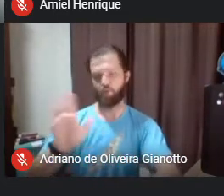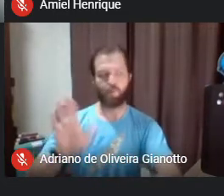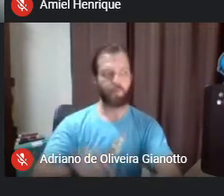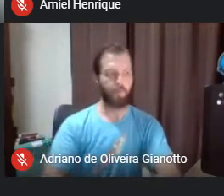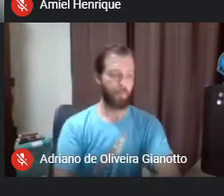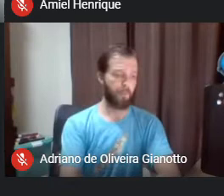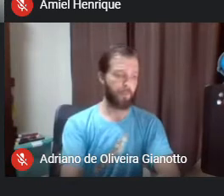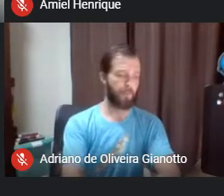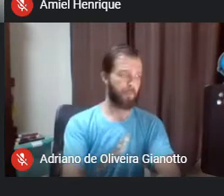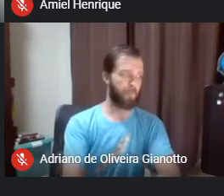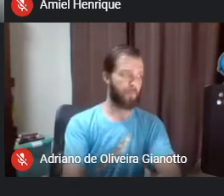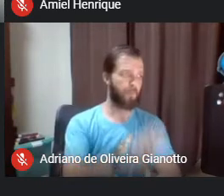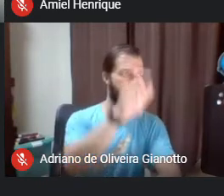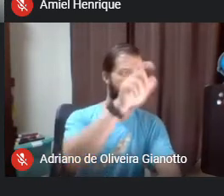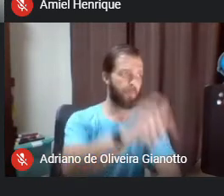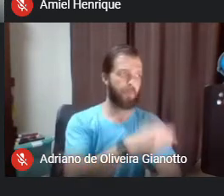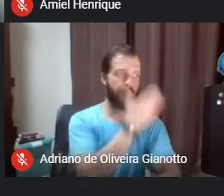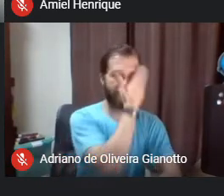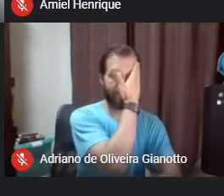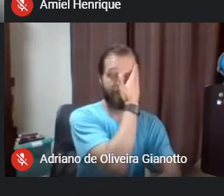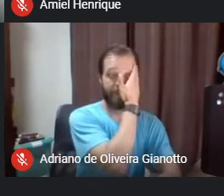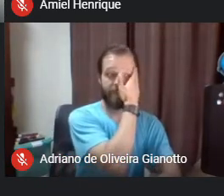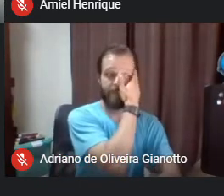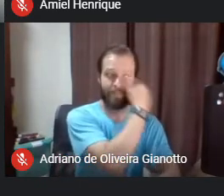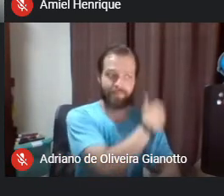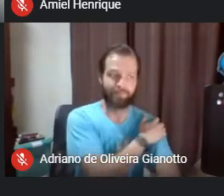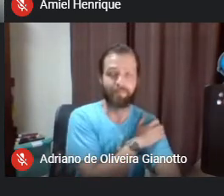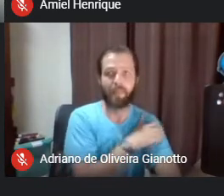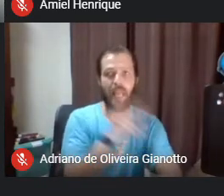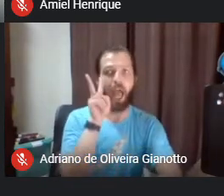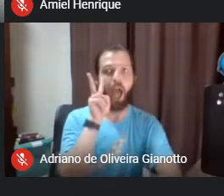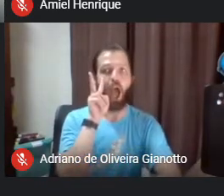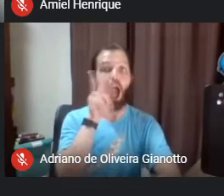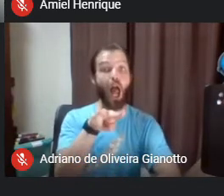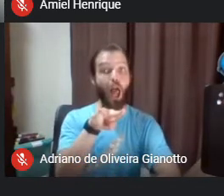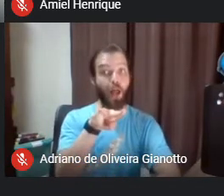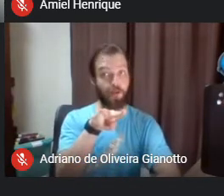enfim. É só bem breve.